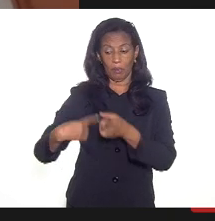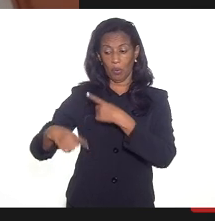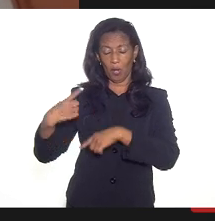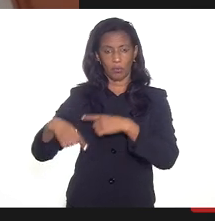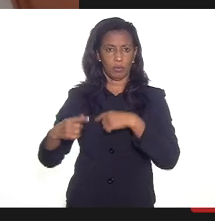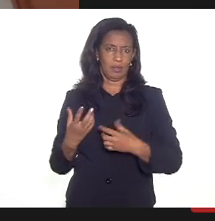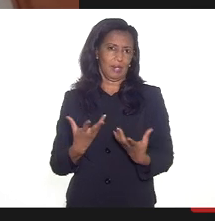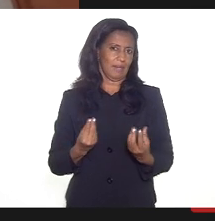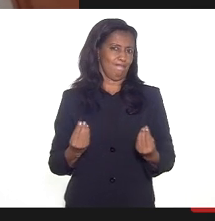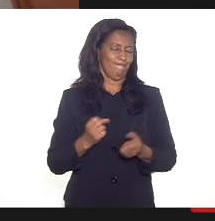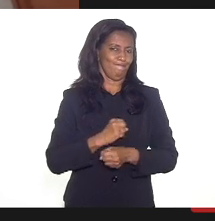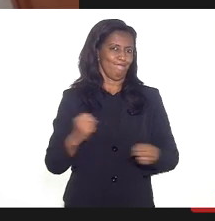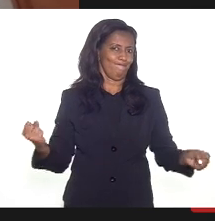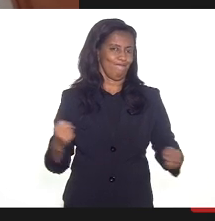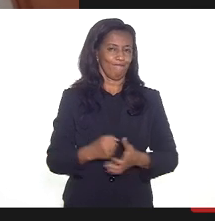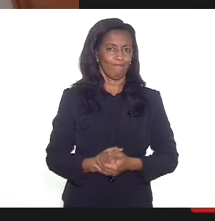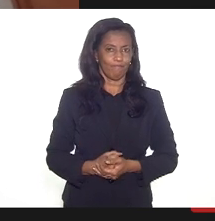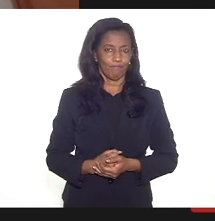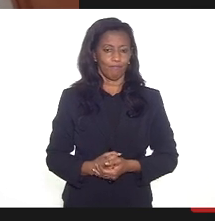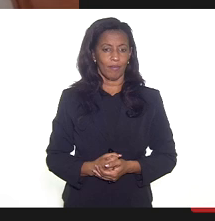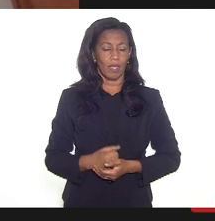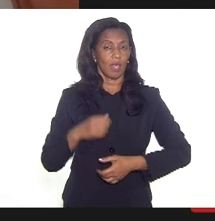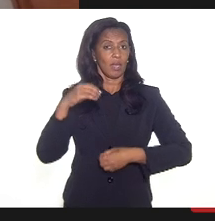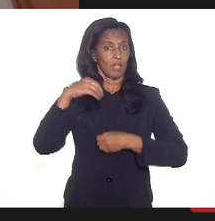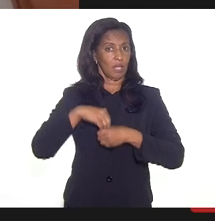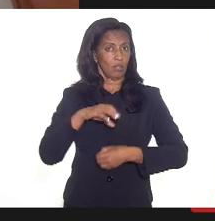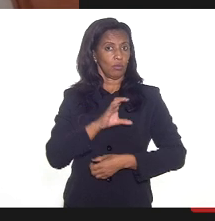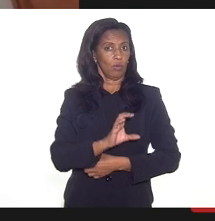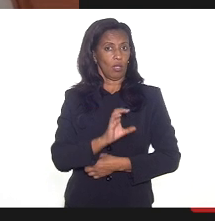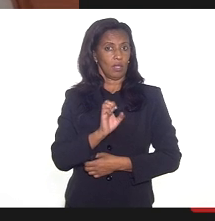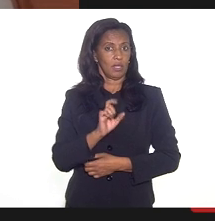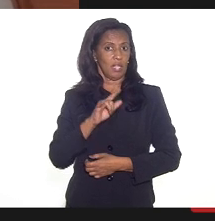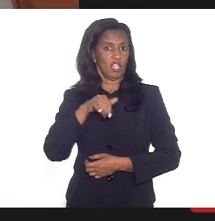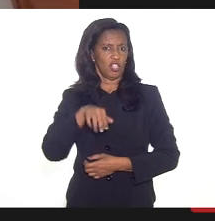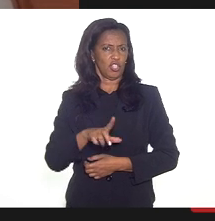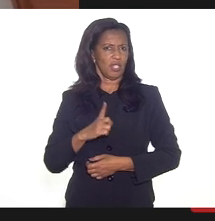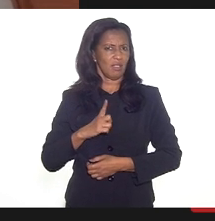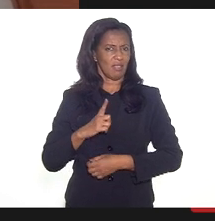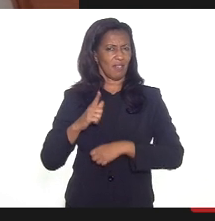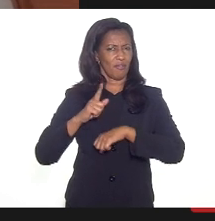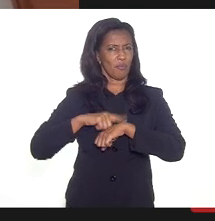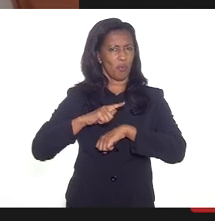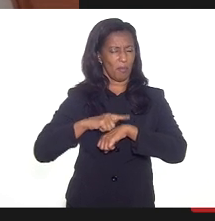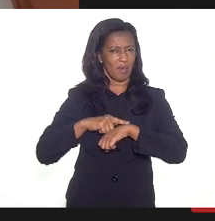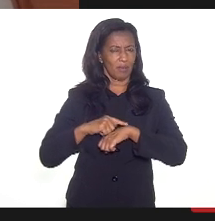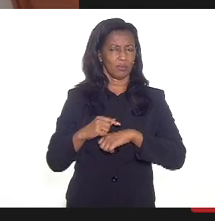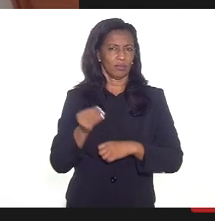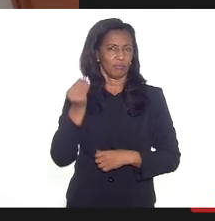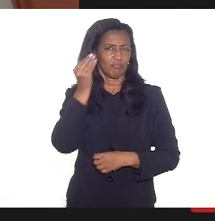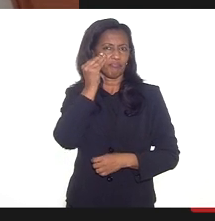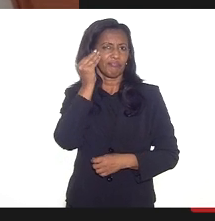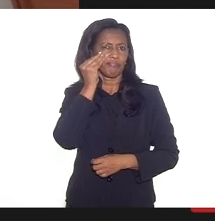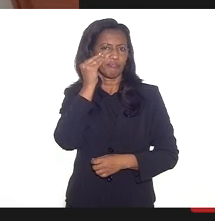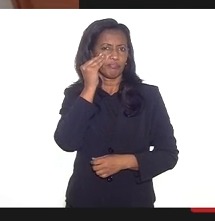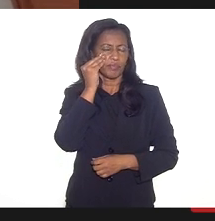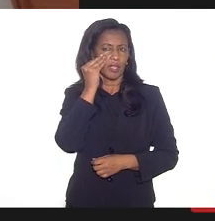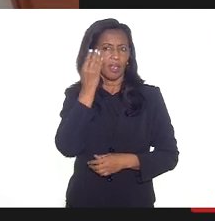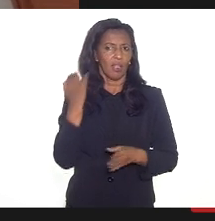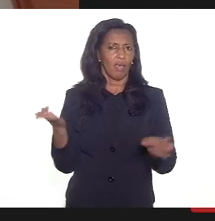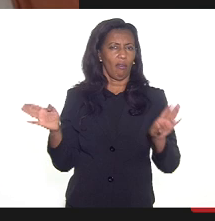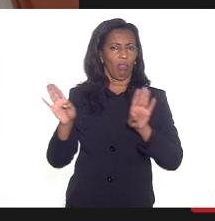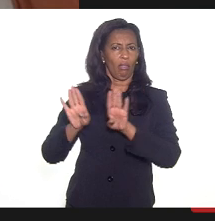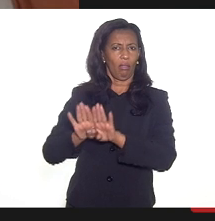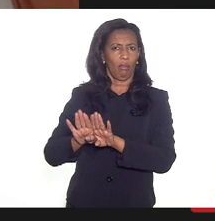muito grande. A gente, no CEDIM, teve um momento que acompanhou o